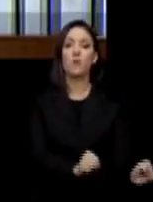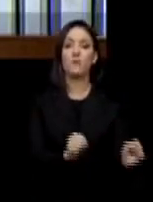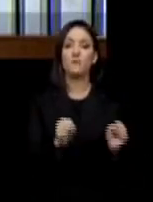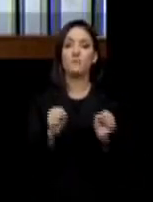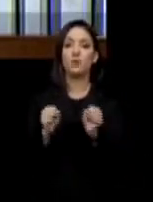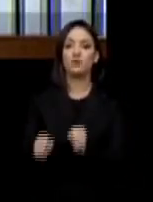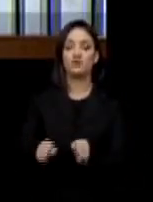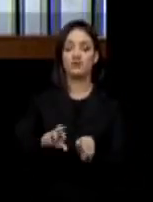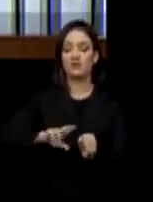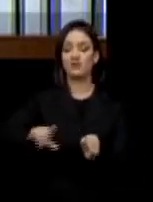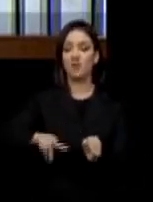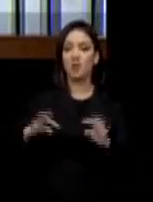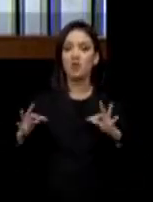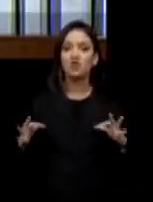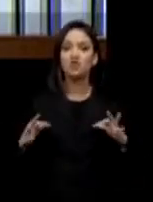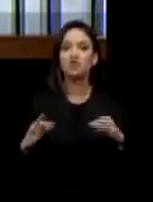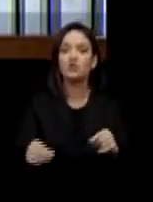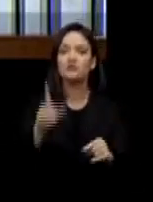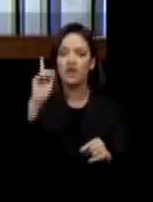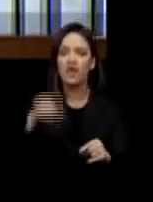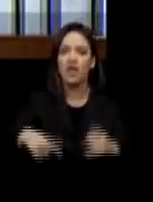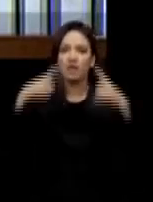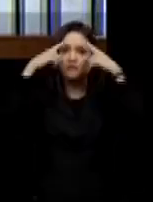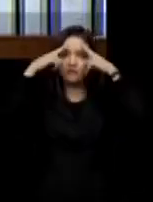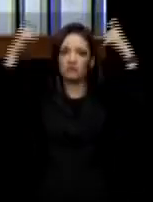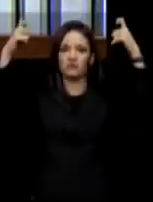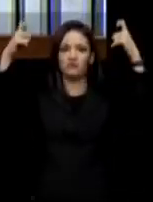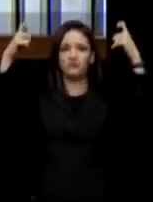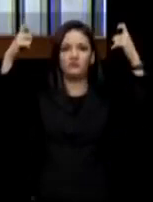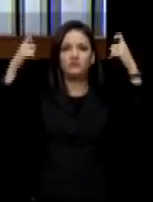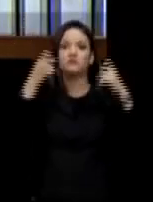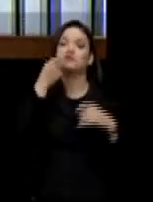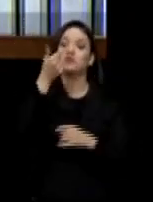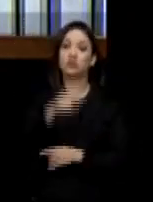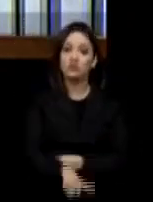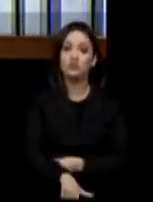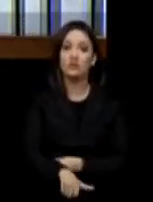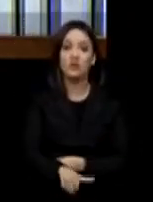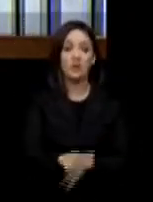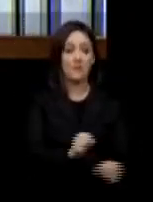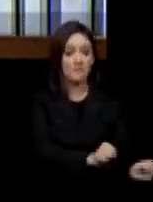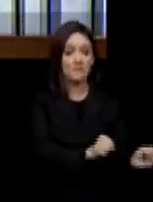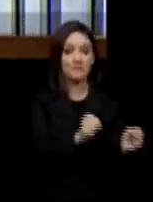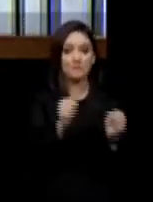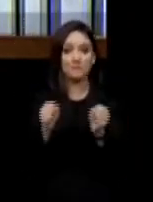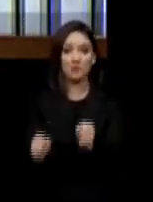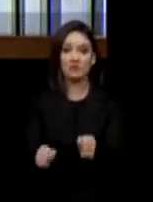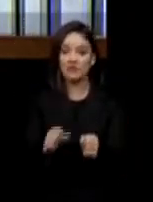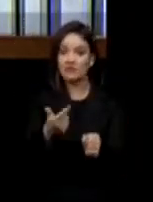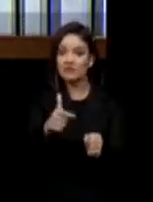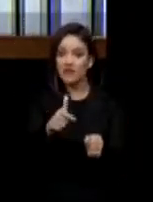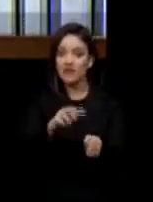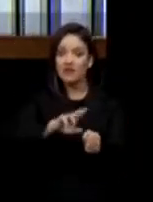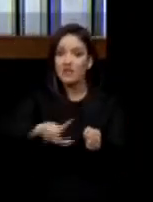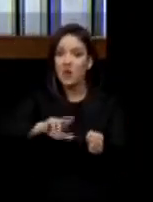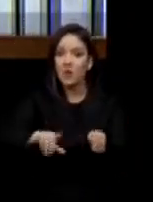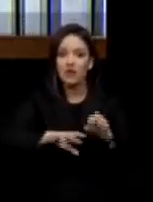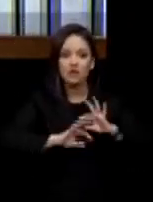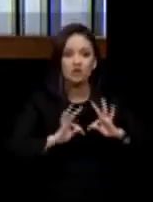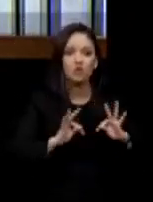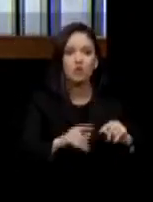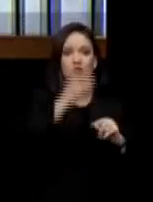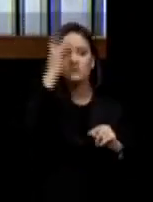é plural é violência. Repito e sublinho, o poder que não é plural é